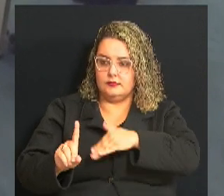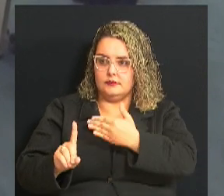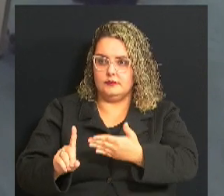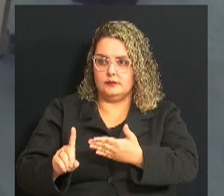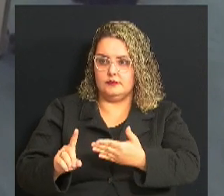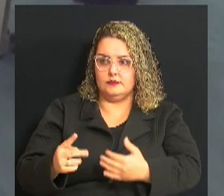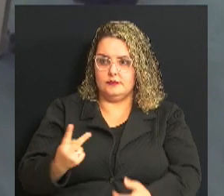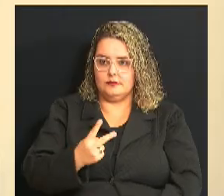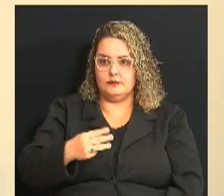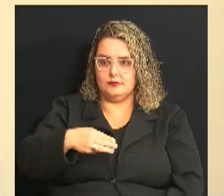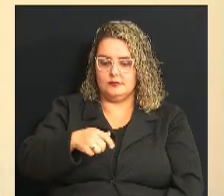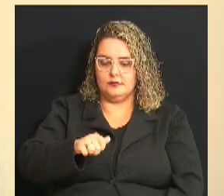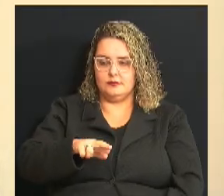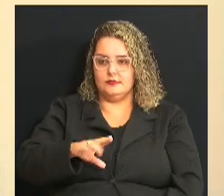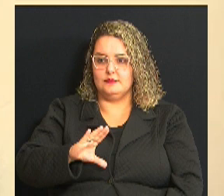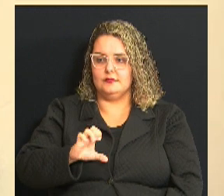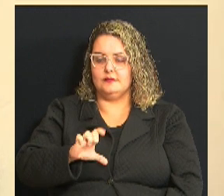Marcelos.